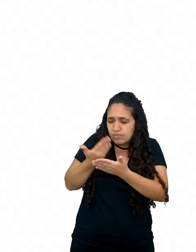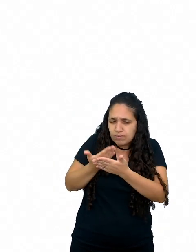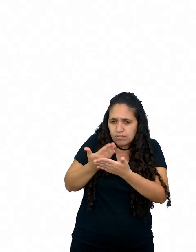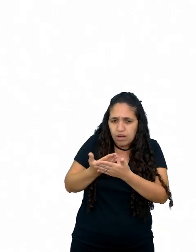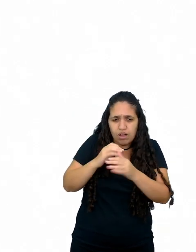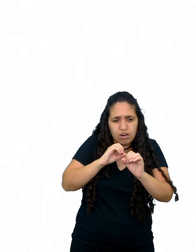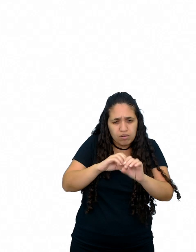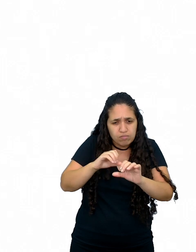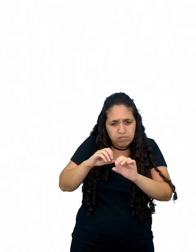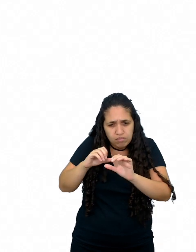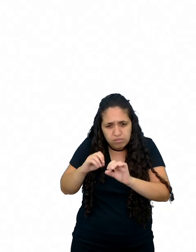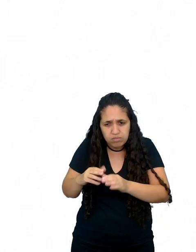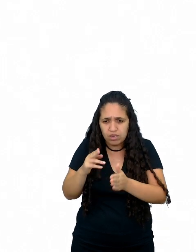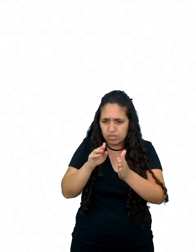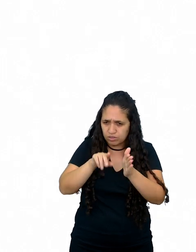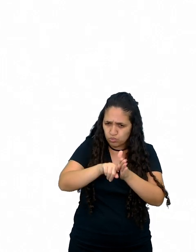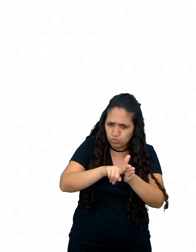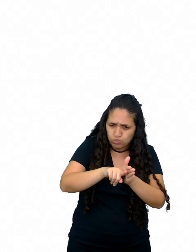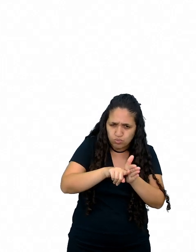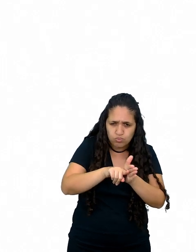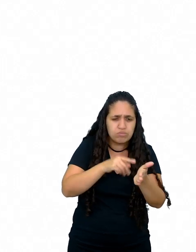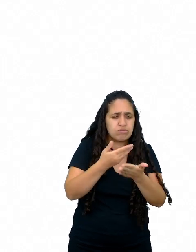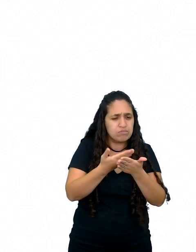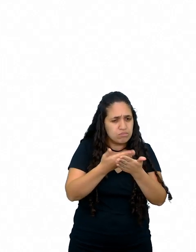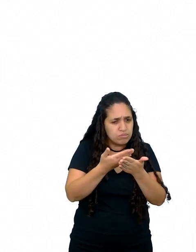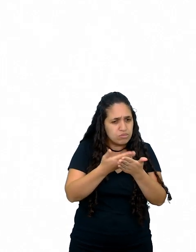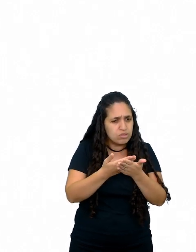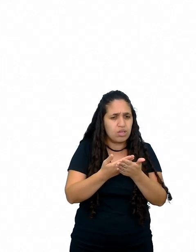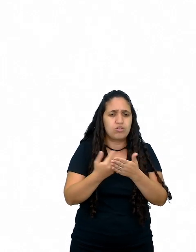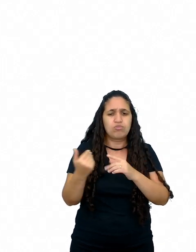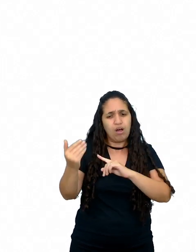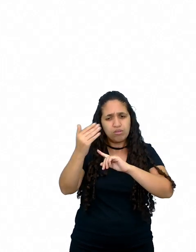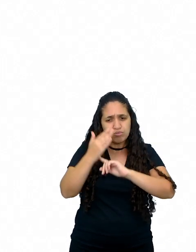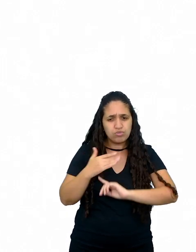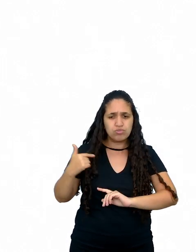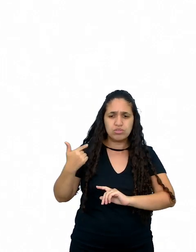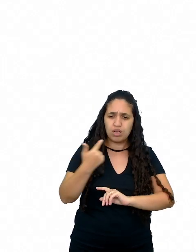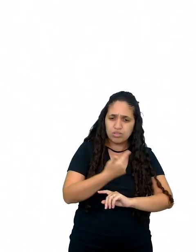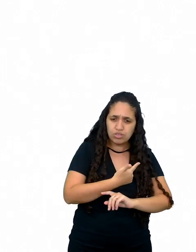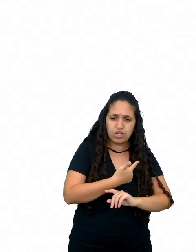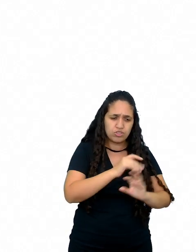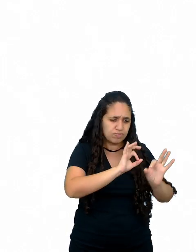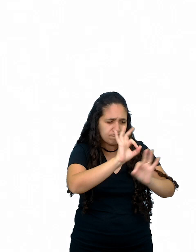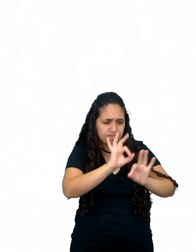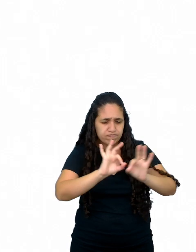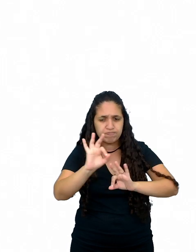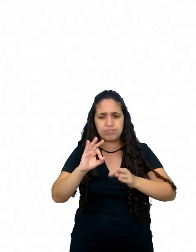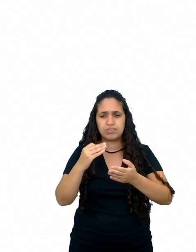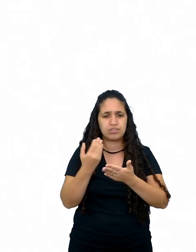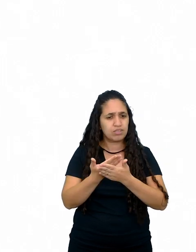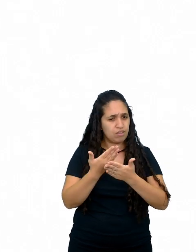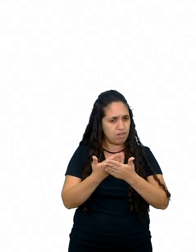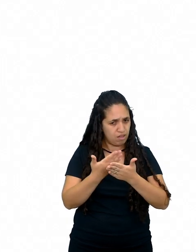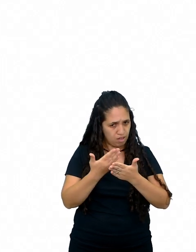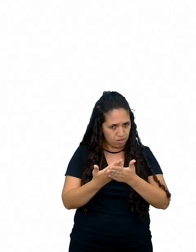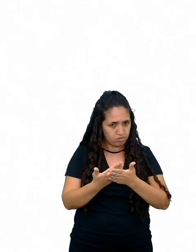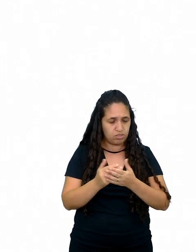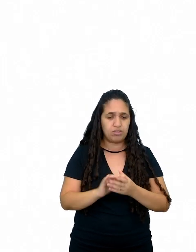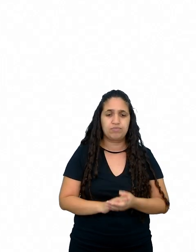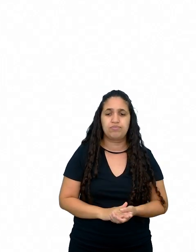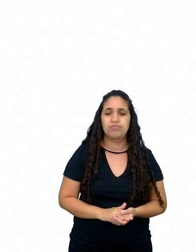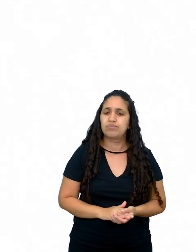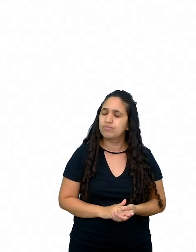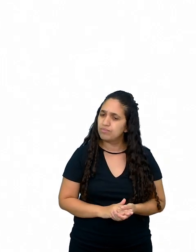porque eles ajudam e muito a gente potenciar a nossa aula, tá? De repente você estava, não